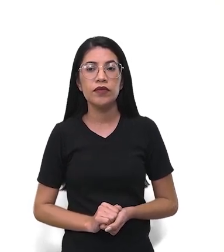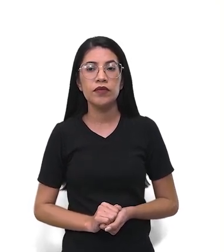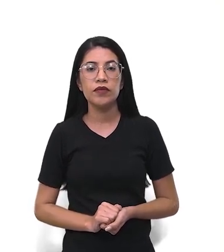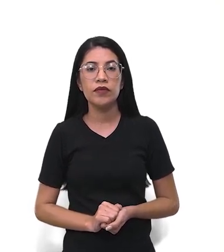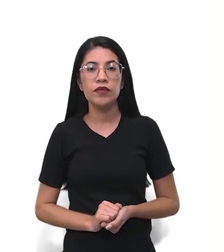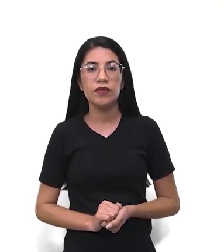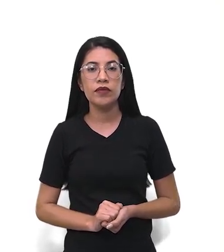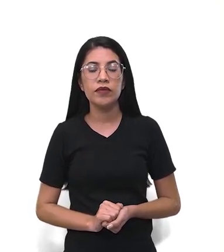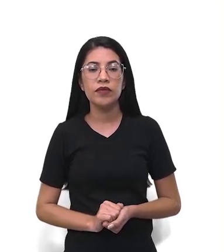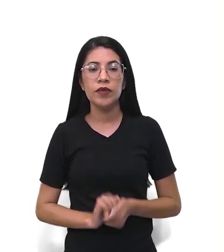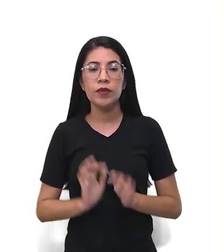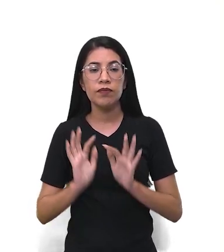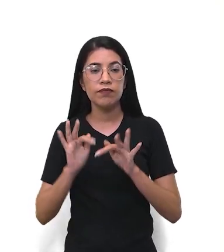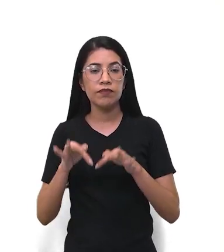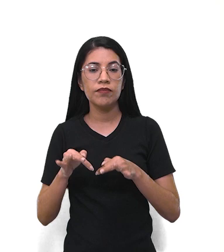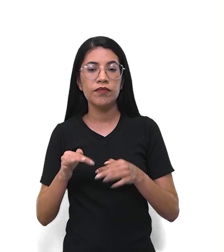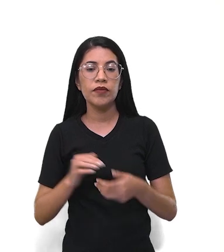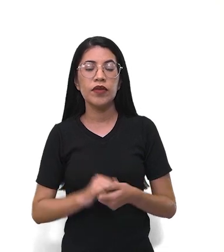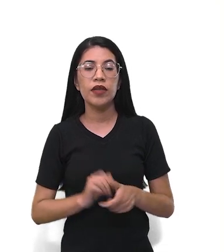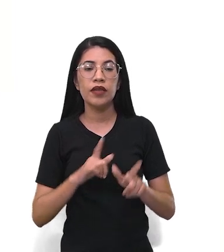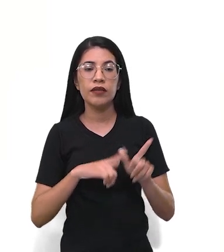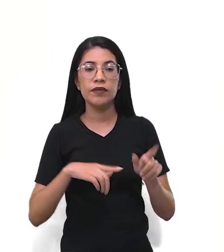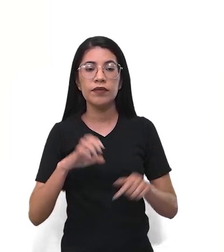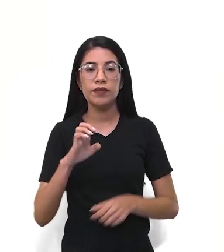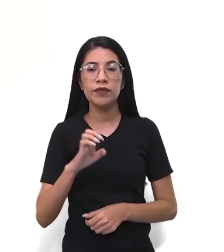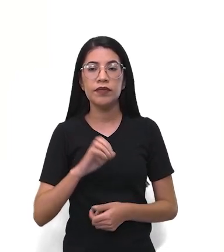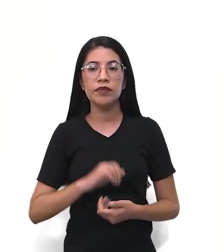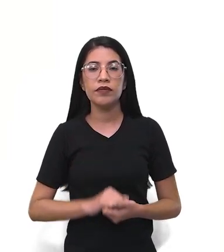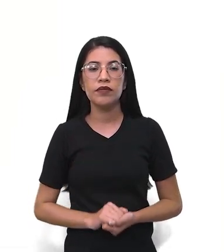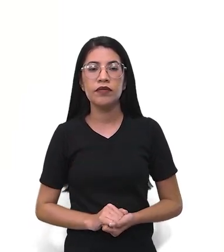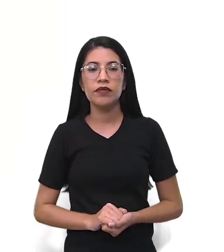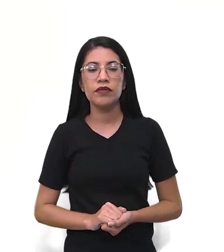Para finalizar aí, ó, vamos para fazer a letra E rapidamente.